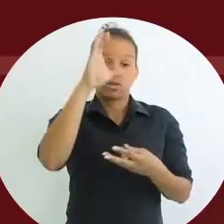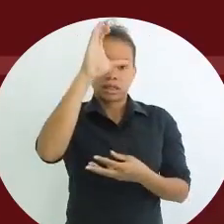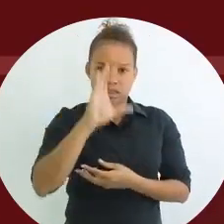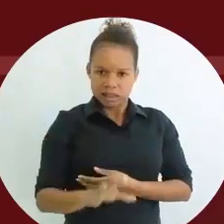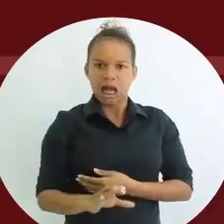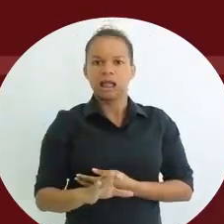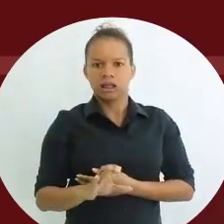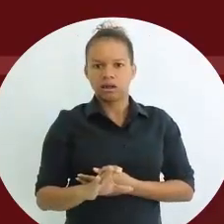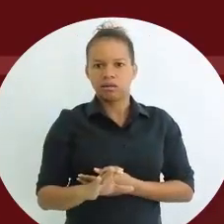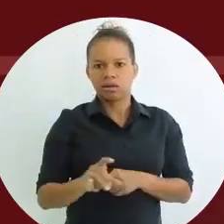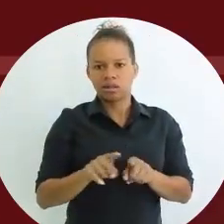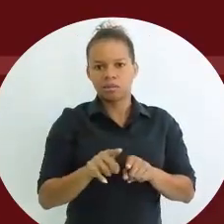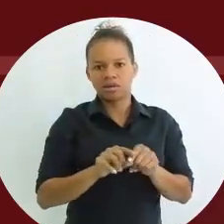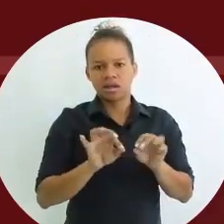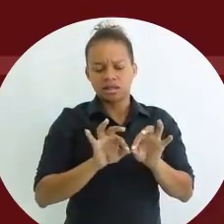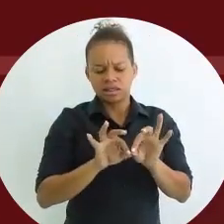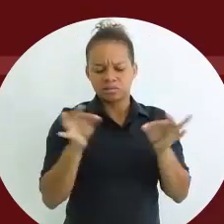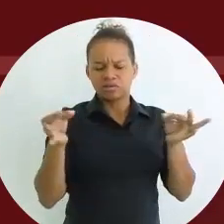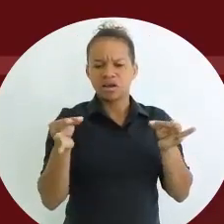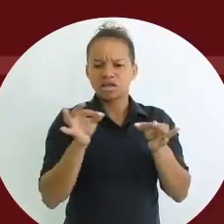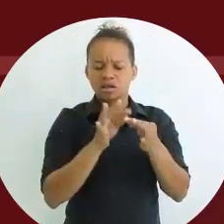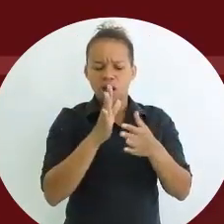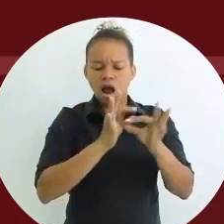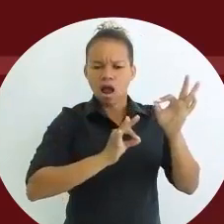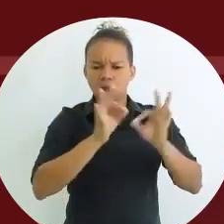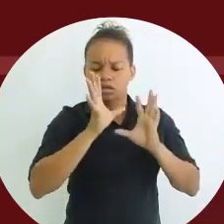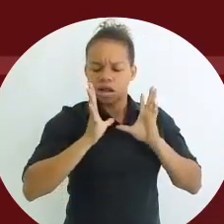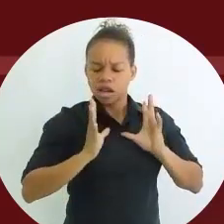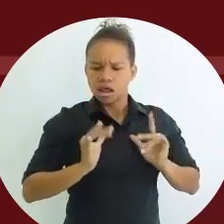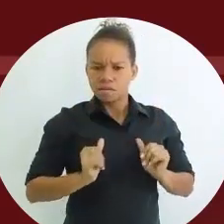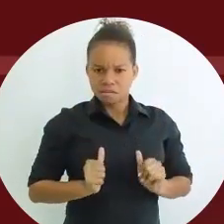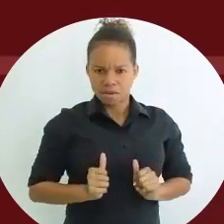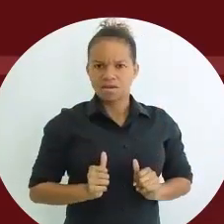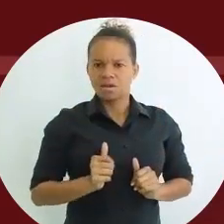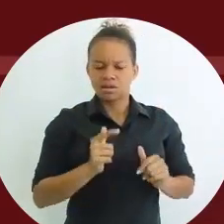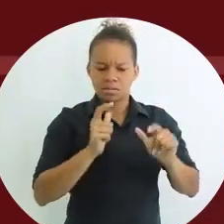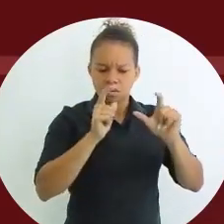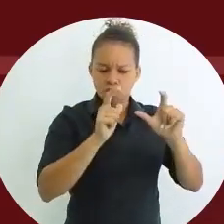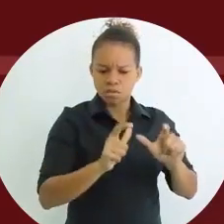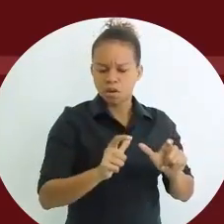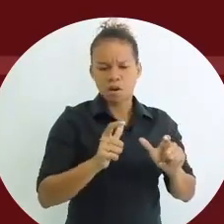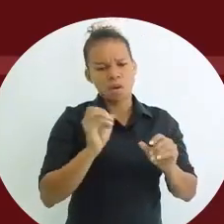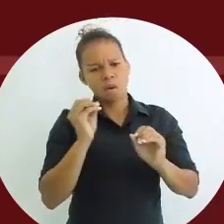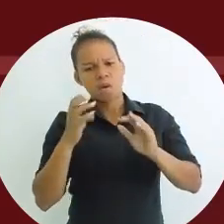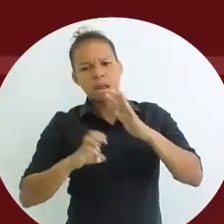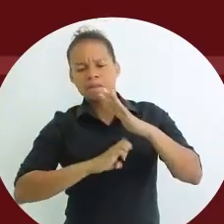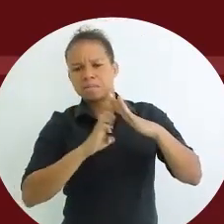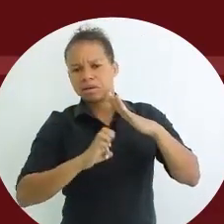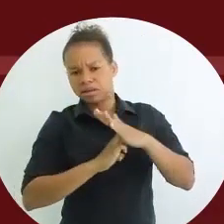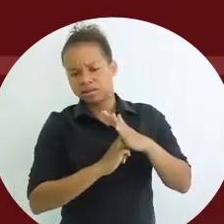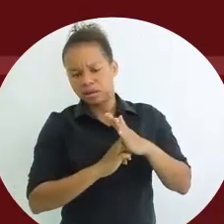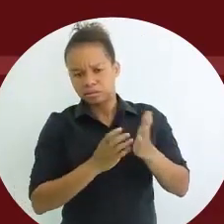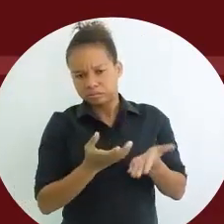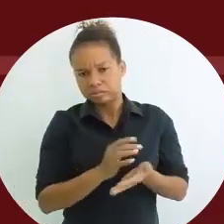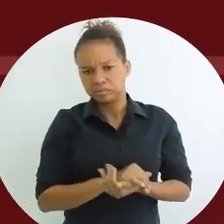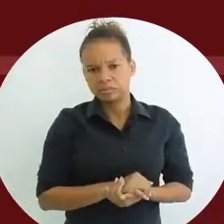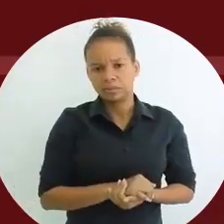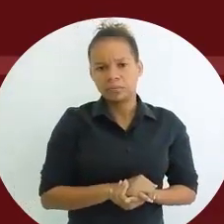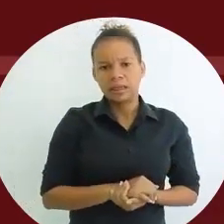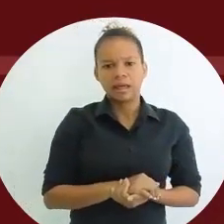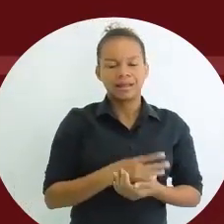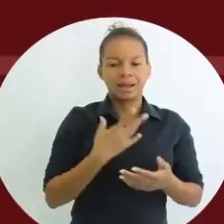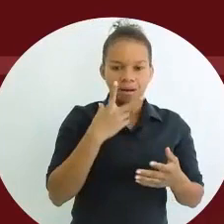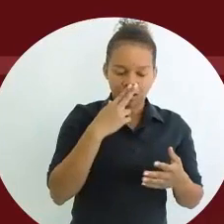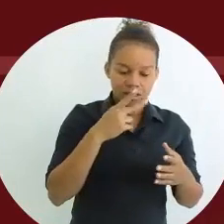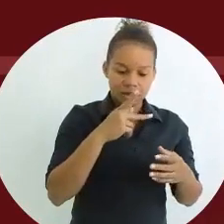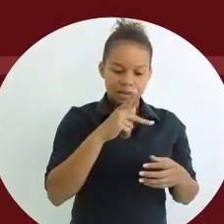que está simplesmente fazendo a limpeza do assoalho de determinada empresa. Enfim. A colocação